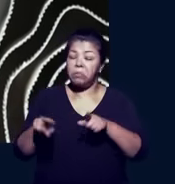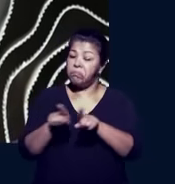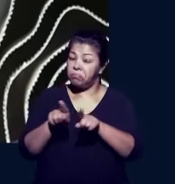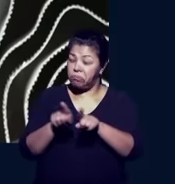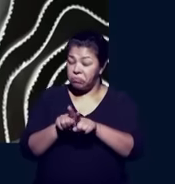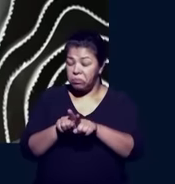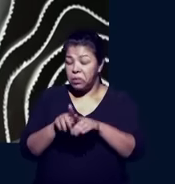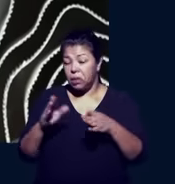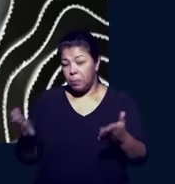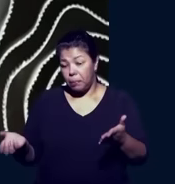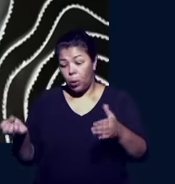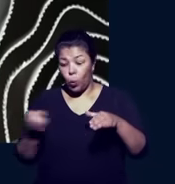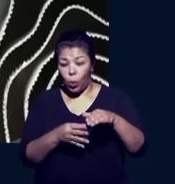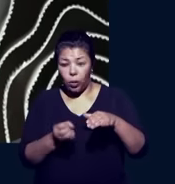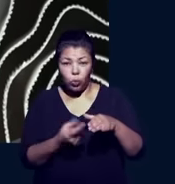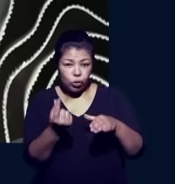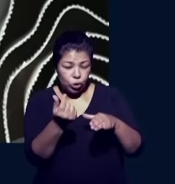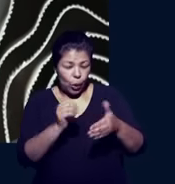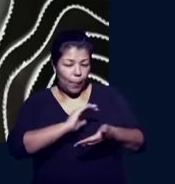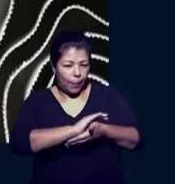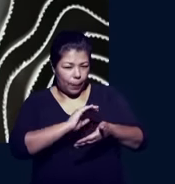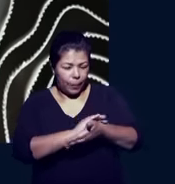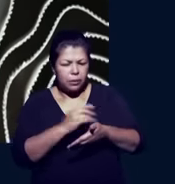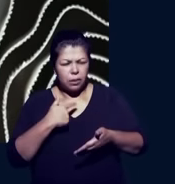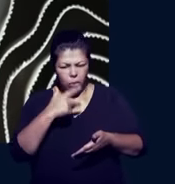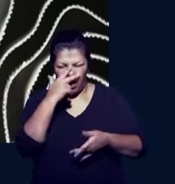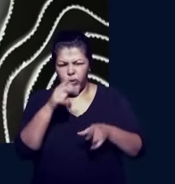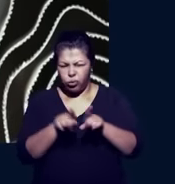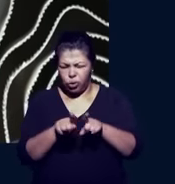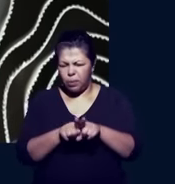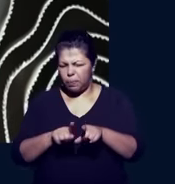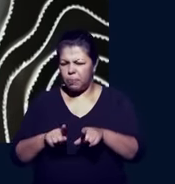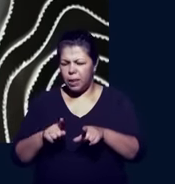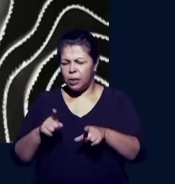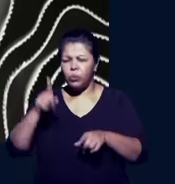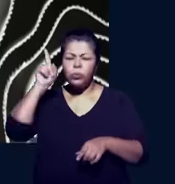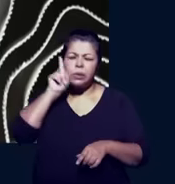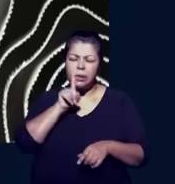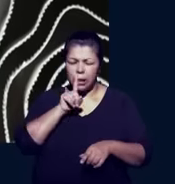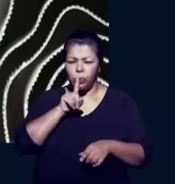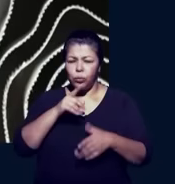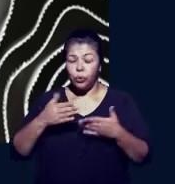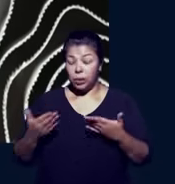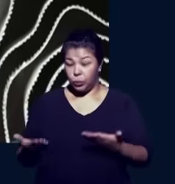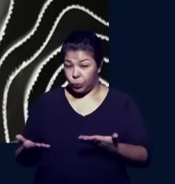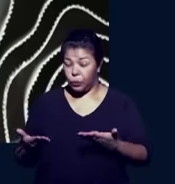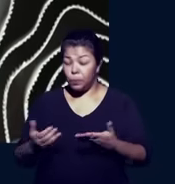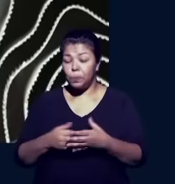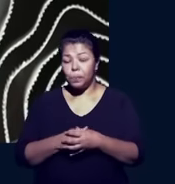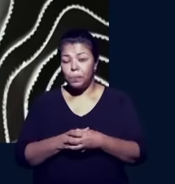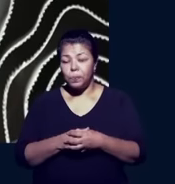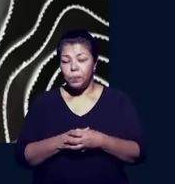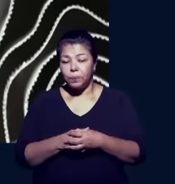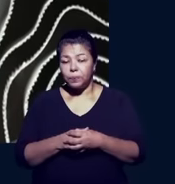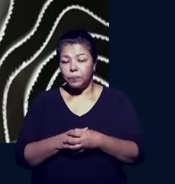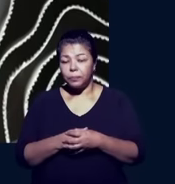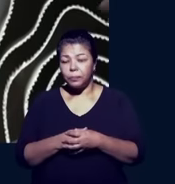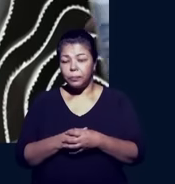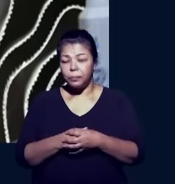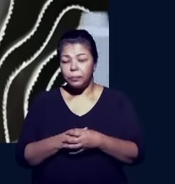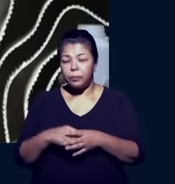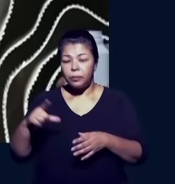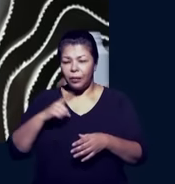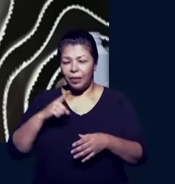poupança e acho que nos Estados Unidos né Tem vários estudos que mostram isso que nos Estados Unidos eh foi onde esse